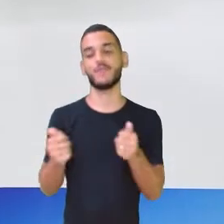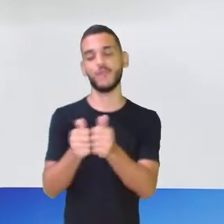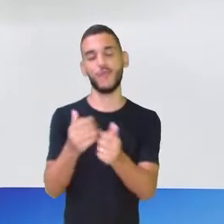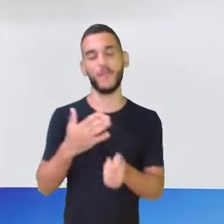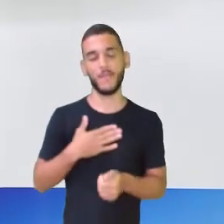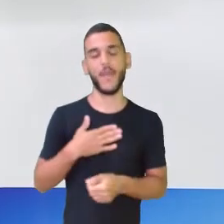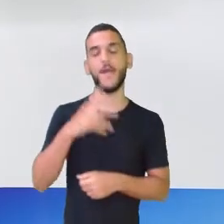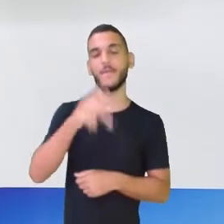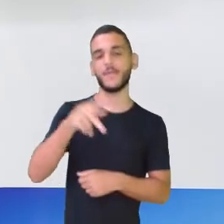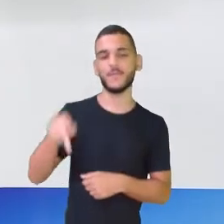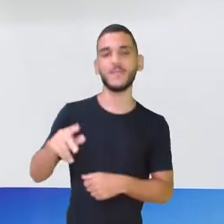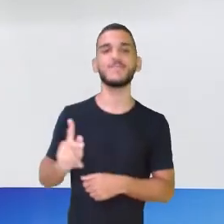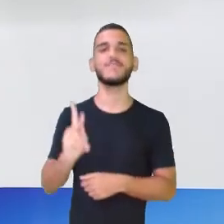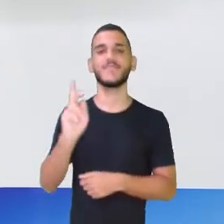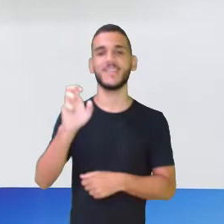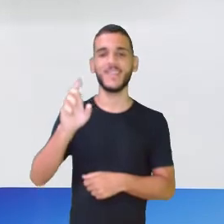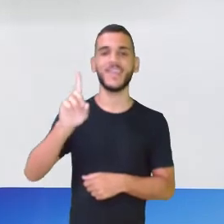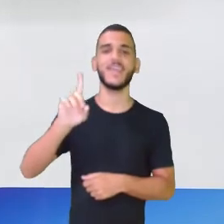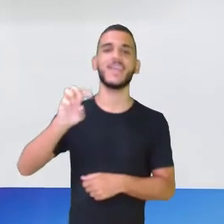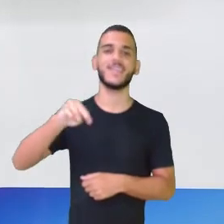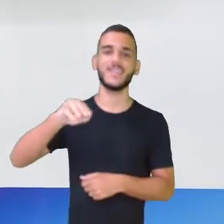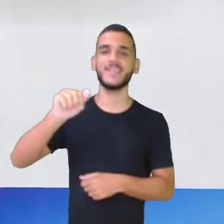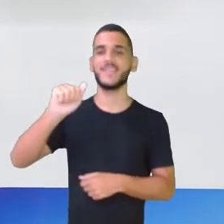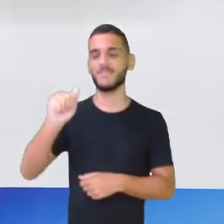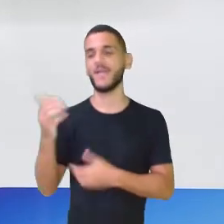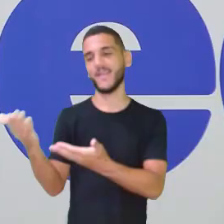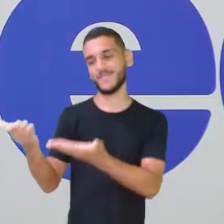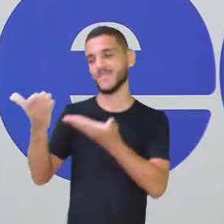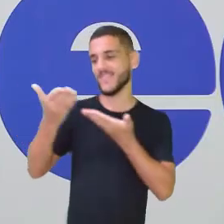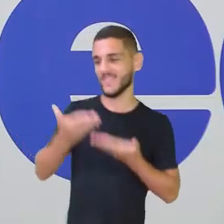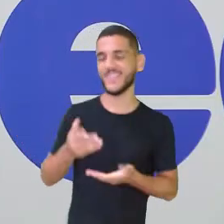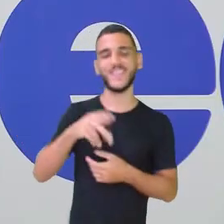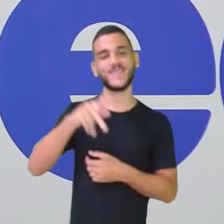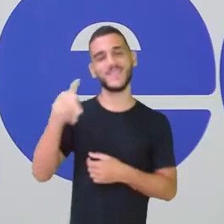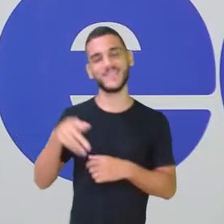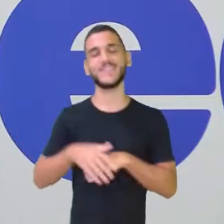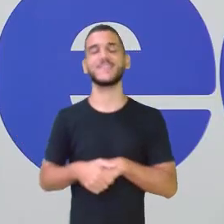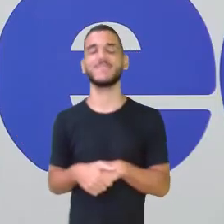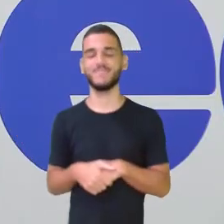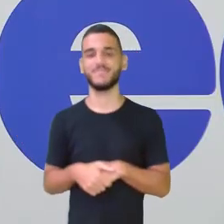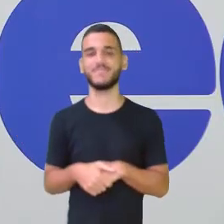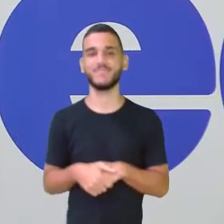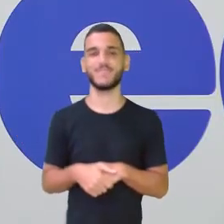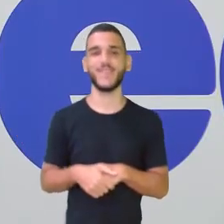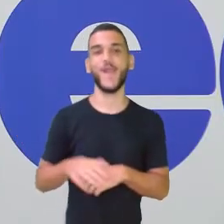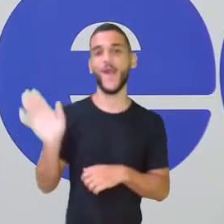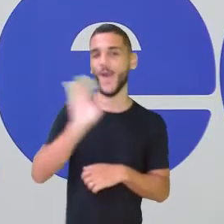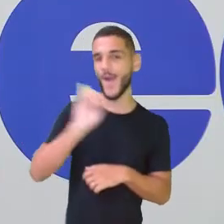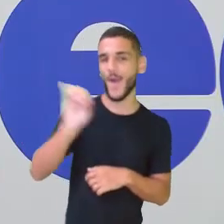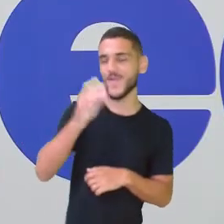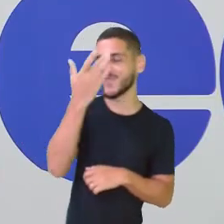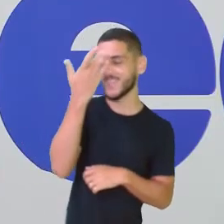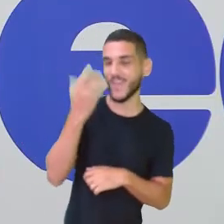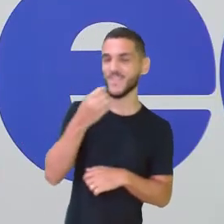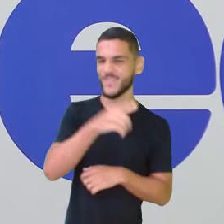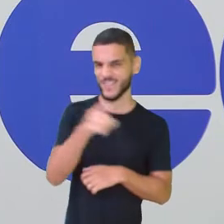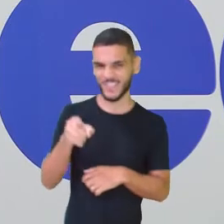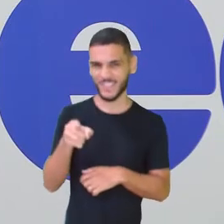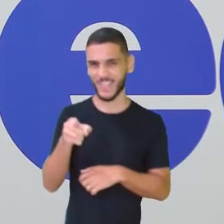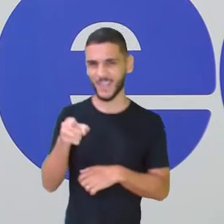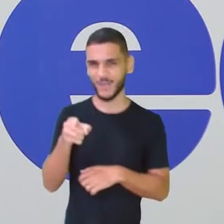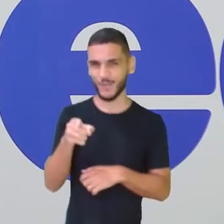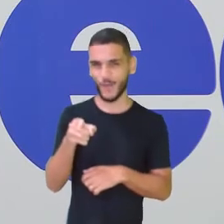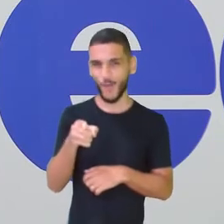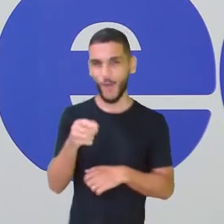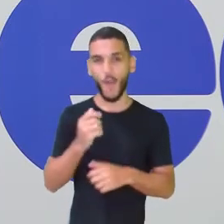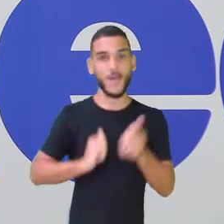professora Kedma Santos. Bem-vinda, professora Kedma Santos. Obrigada, professora Sinara. E aí, 4º ano, estão prontos? Eu estou